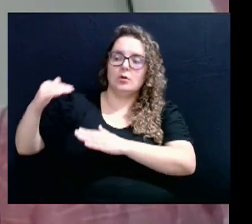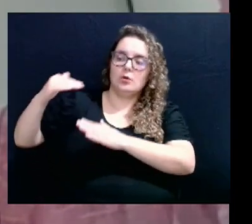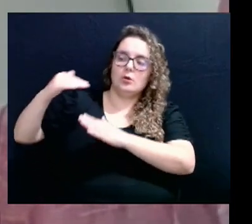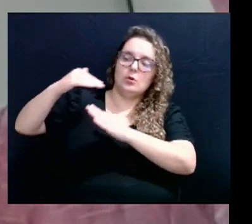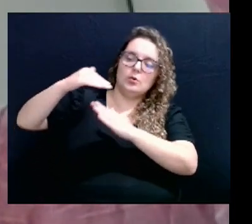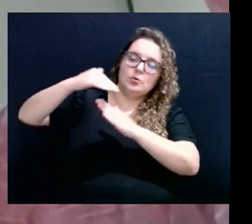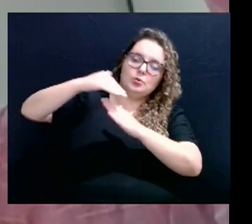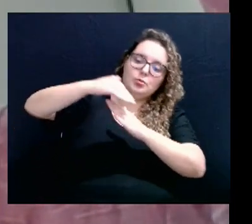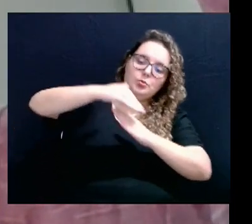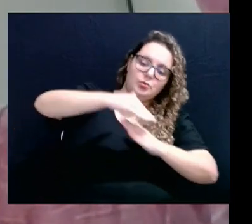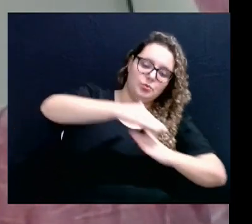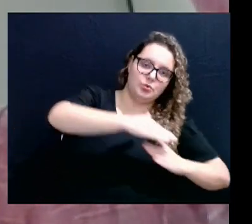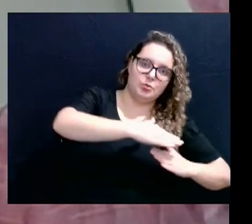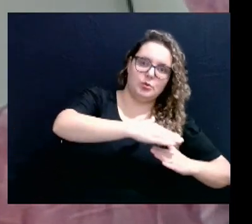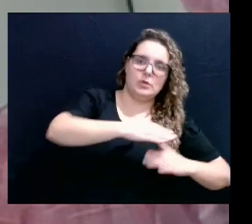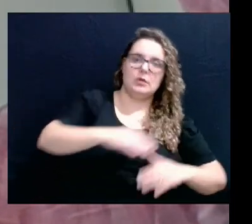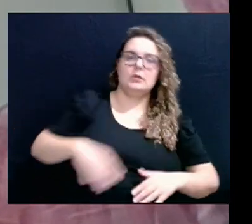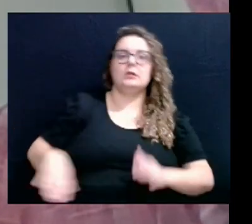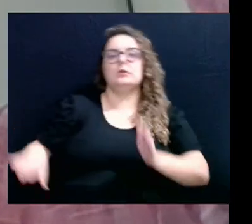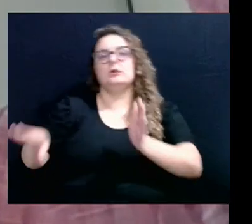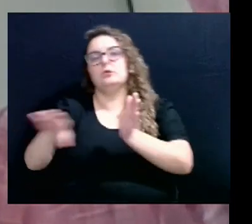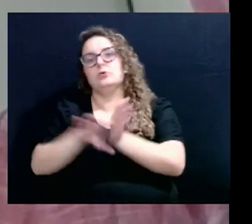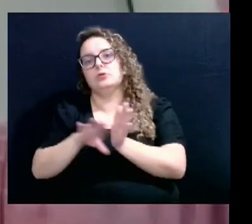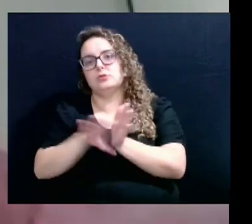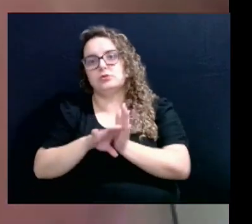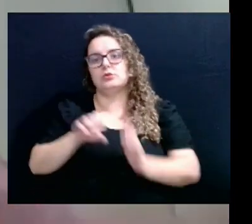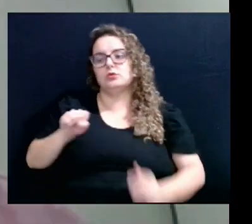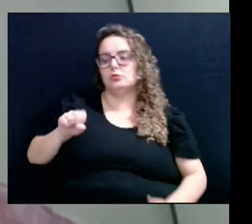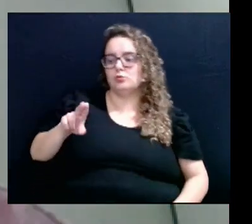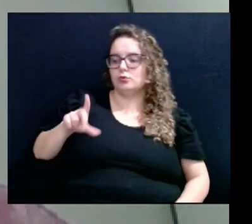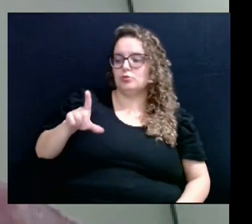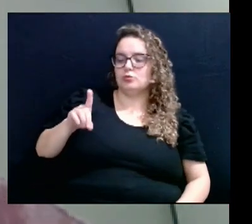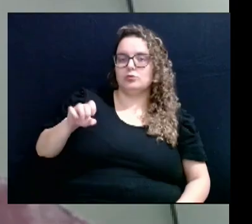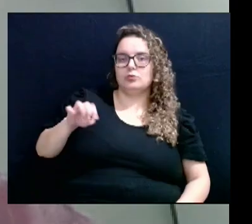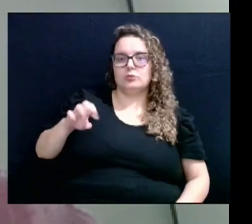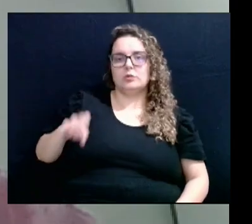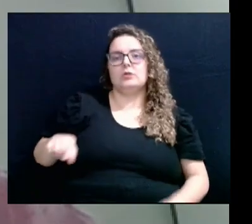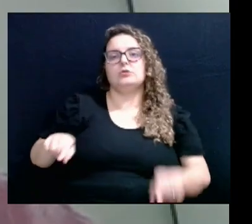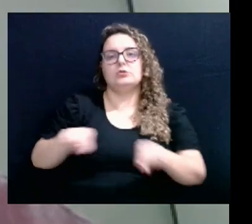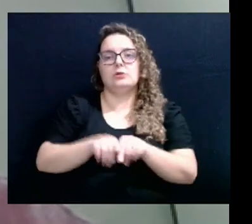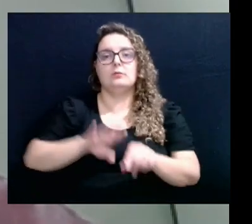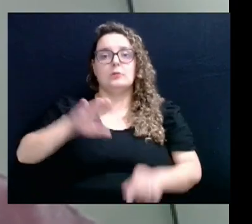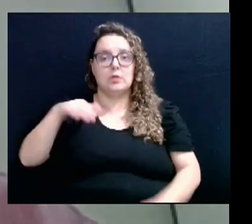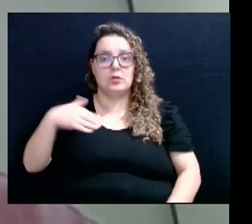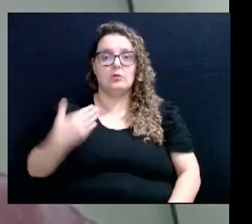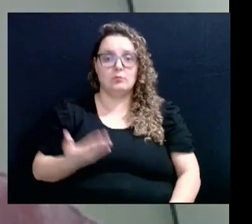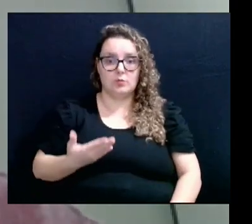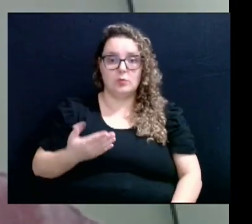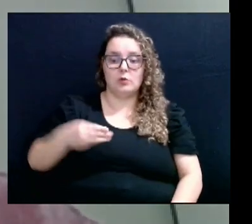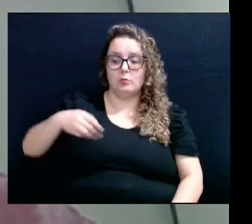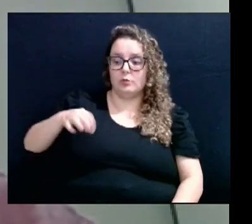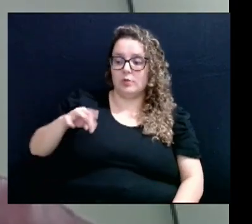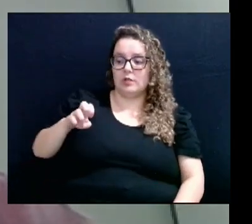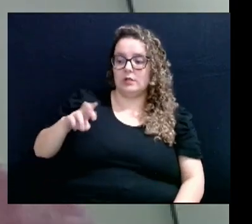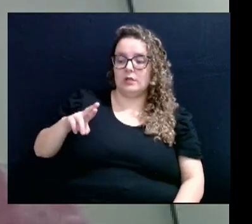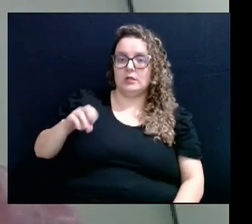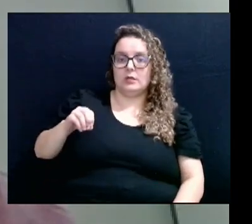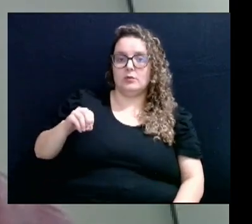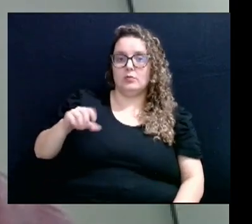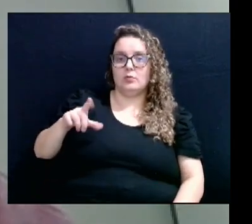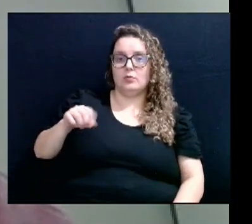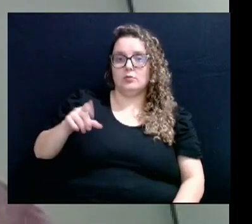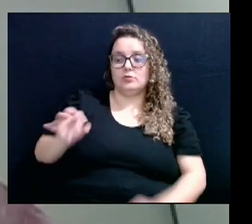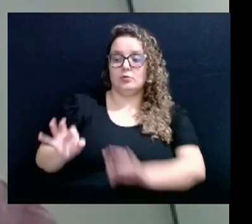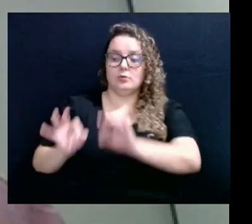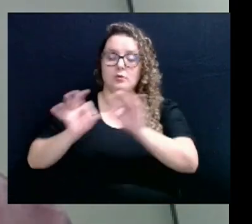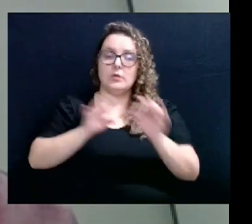ele chega a partes aqui do sudeste também. E quando a gente, né, na meteorologia, está monitorando e fazendo a previsão e percebe que a